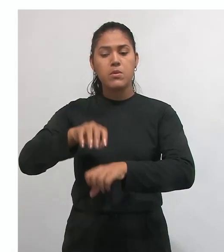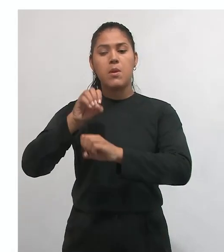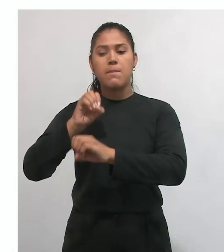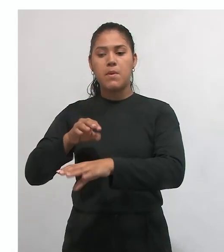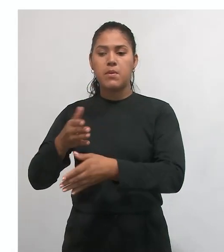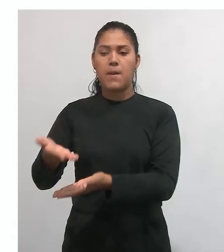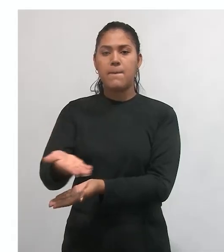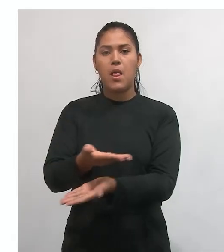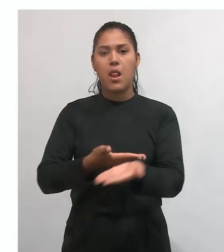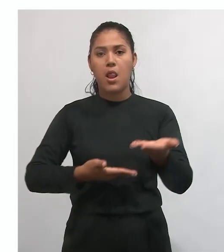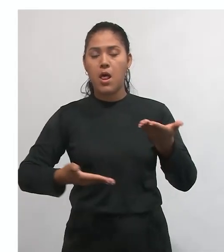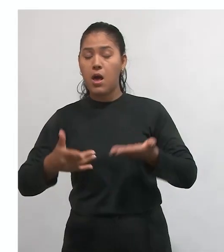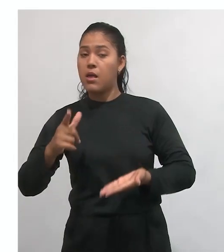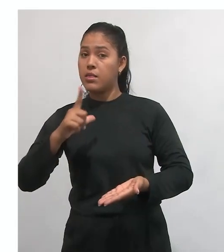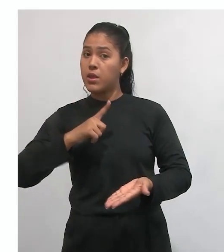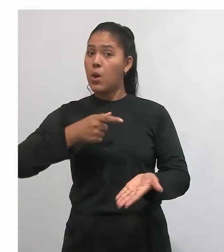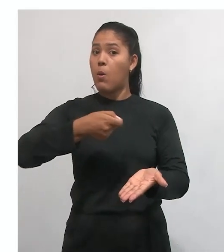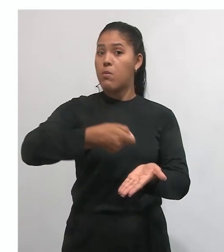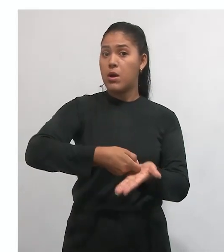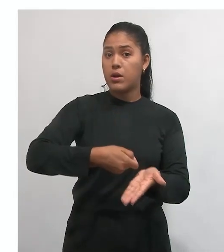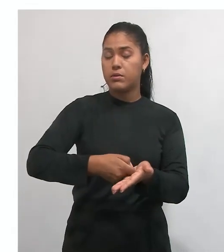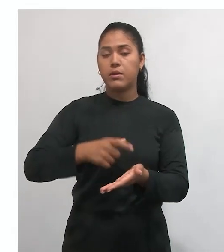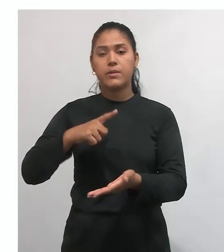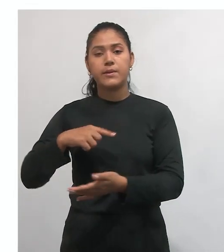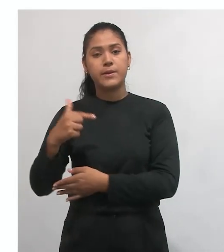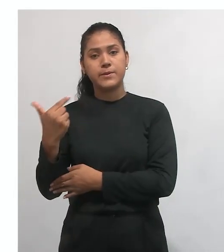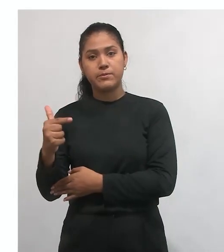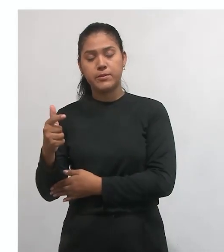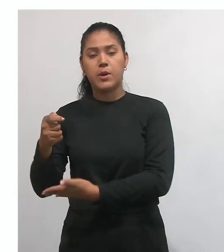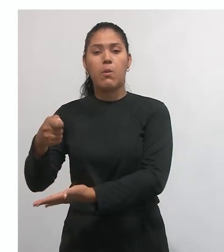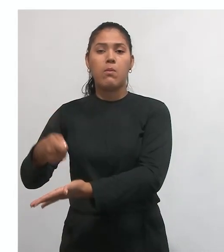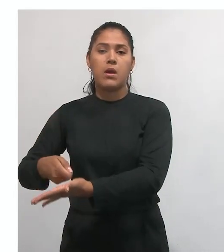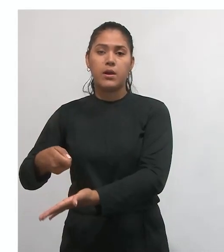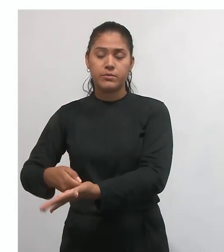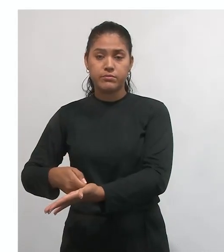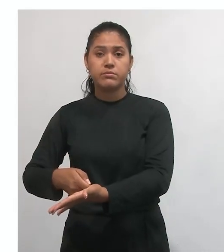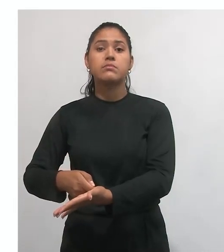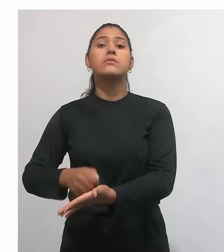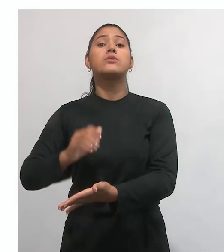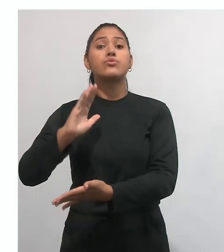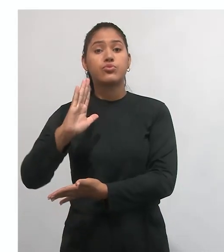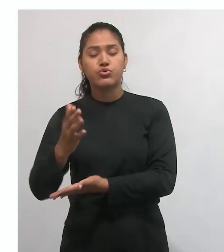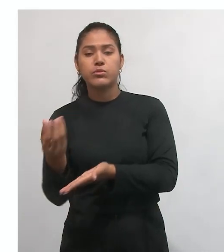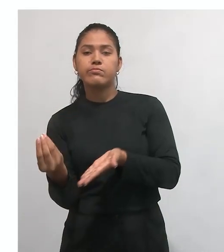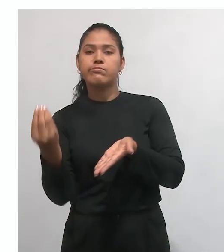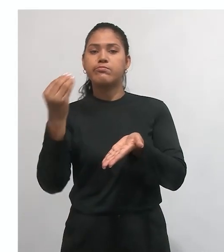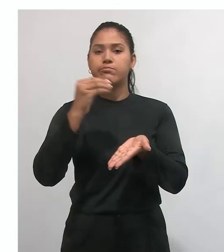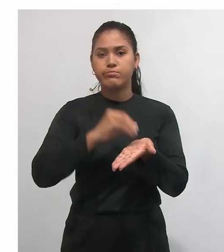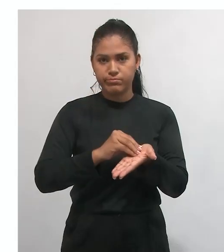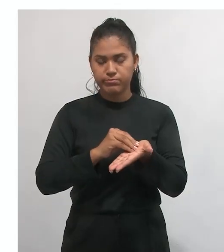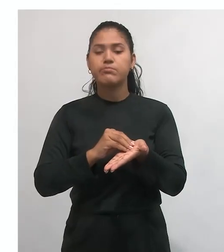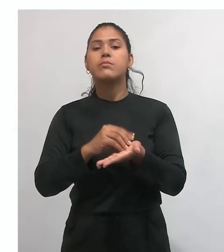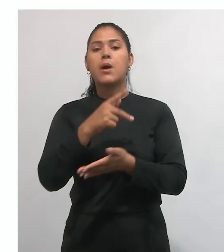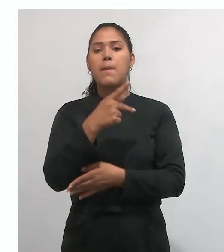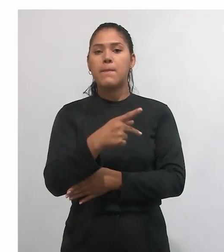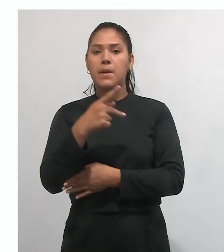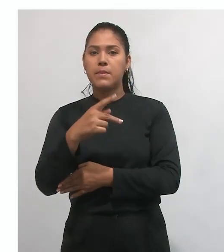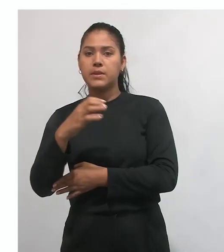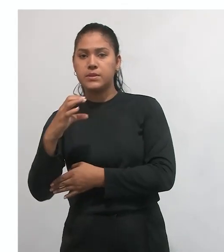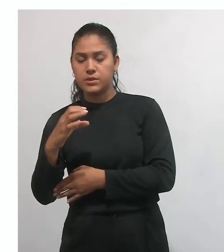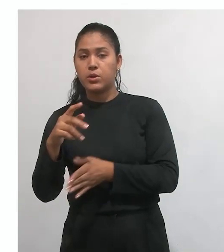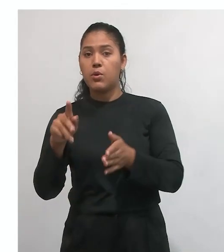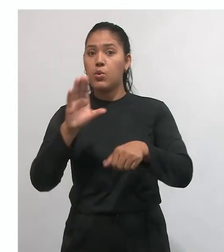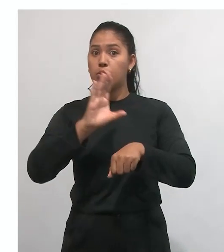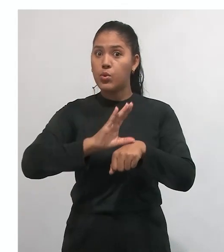supervisionado, obrigatório ou não obrigatório, e vai integrar o eixo formativo do curso, a qual o